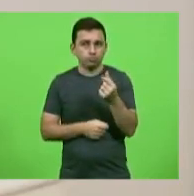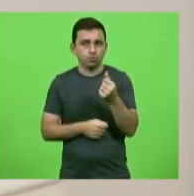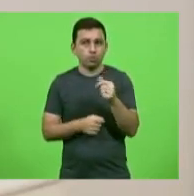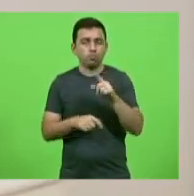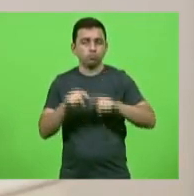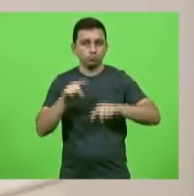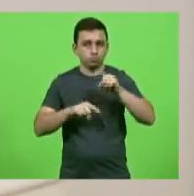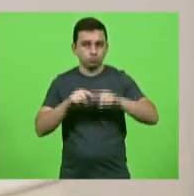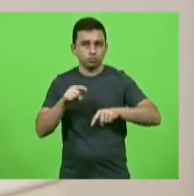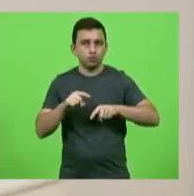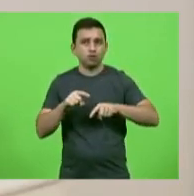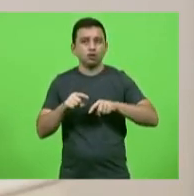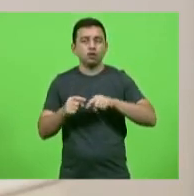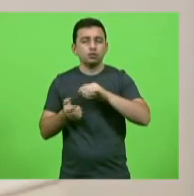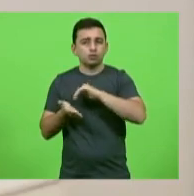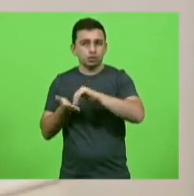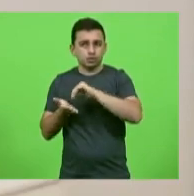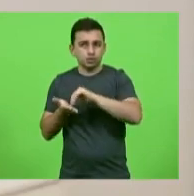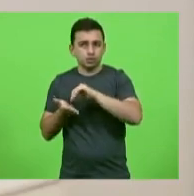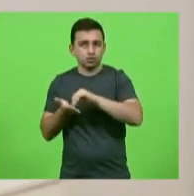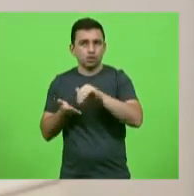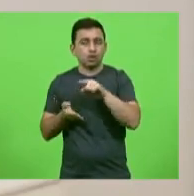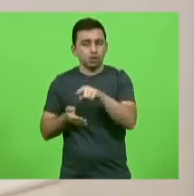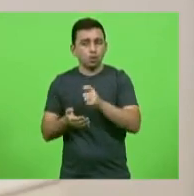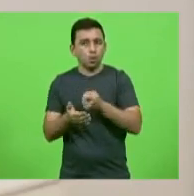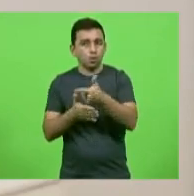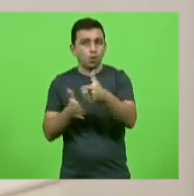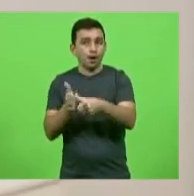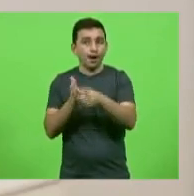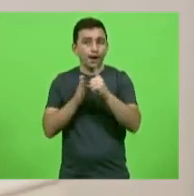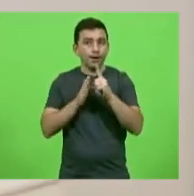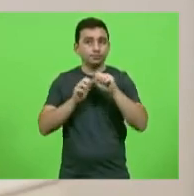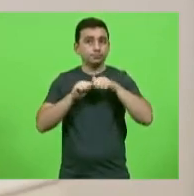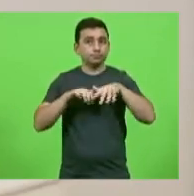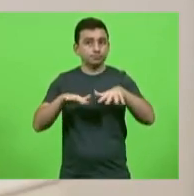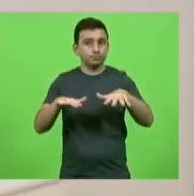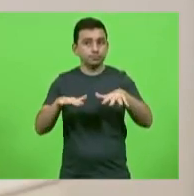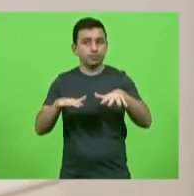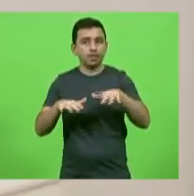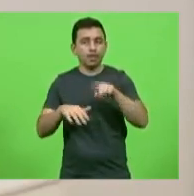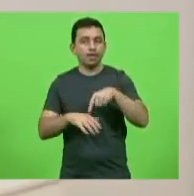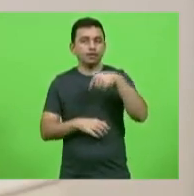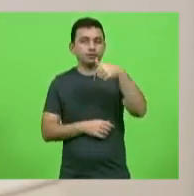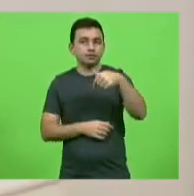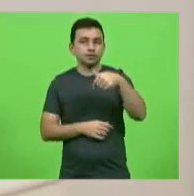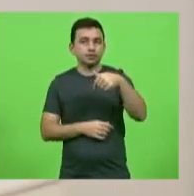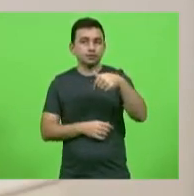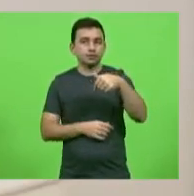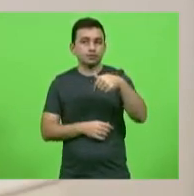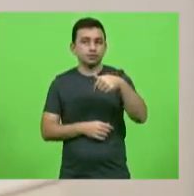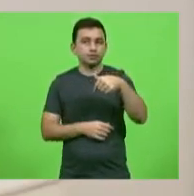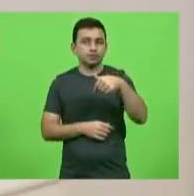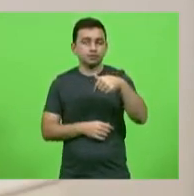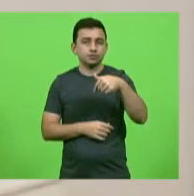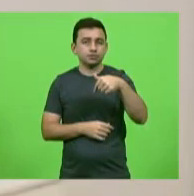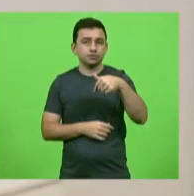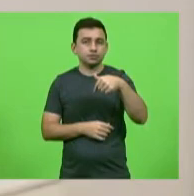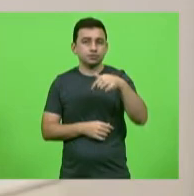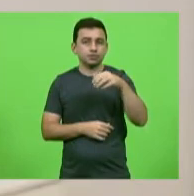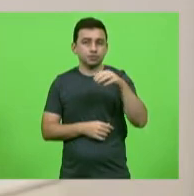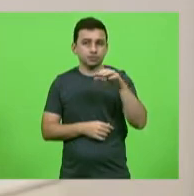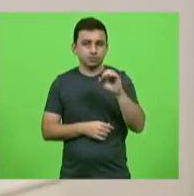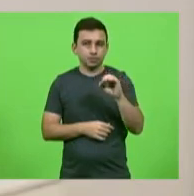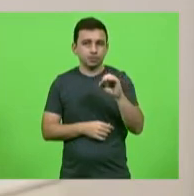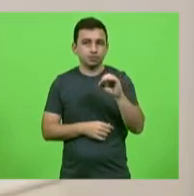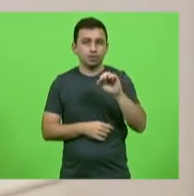que a Secretaria de Estado da Saúde adquiriu antes da epidemia foi de 70, e aqui está a epidemia mesmo, foi de